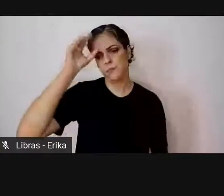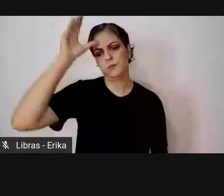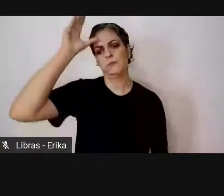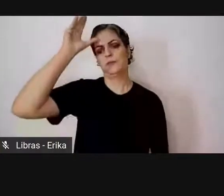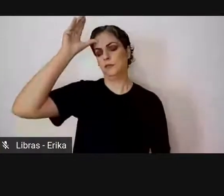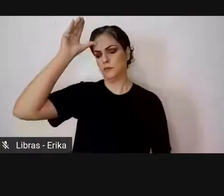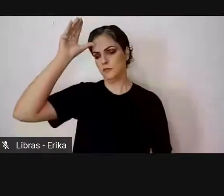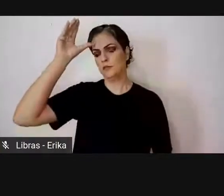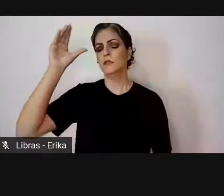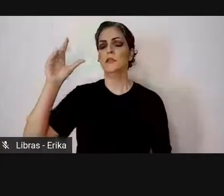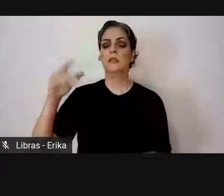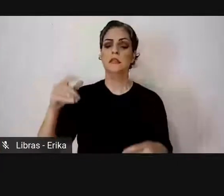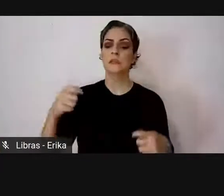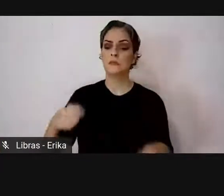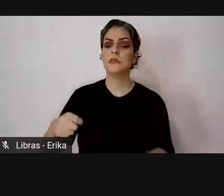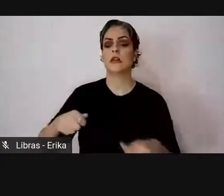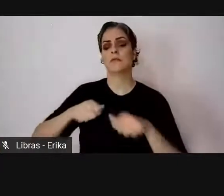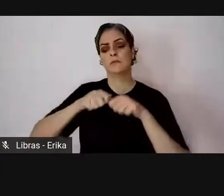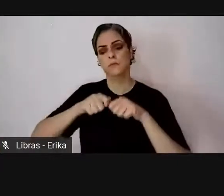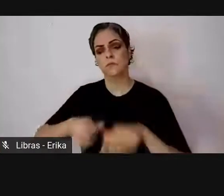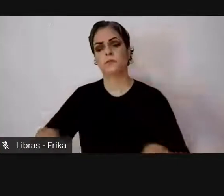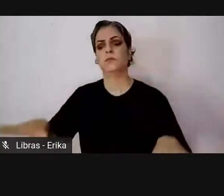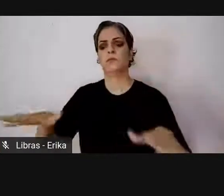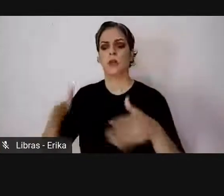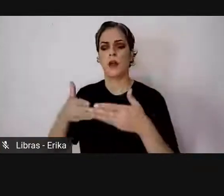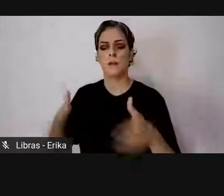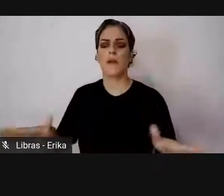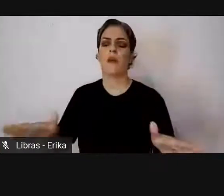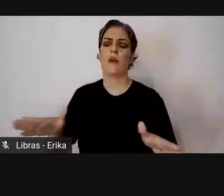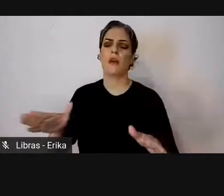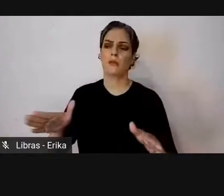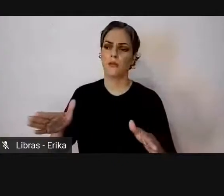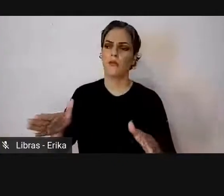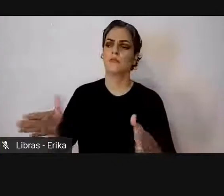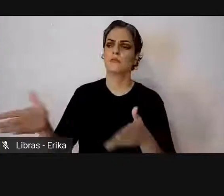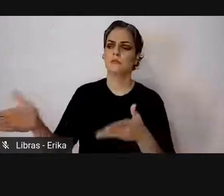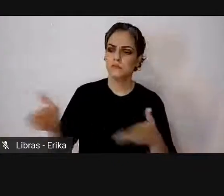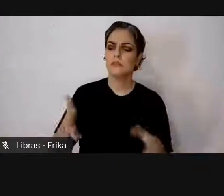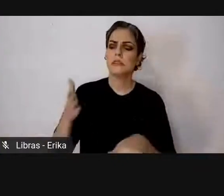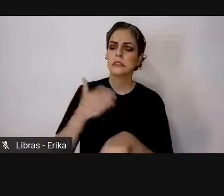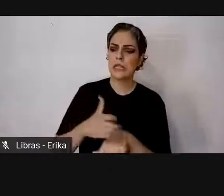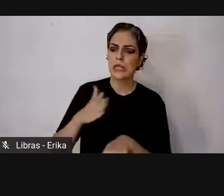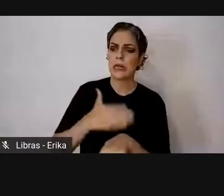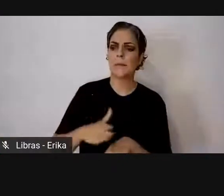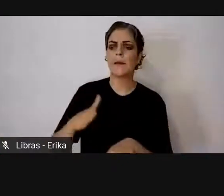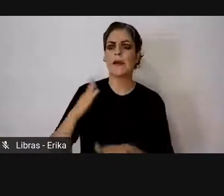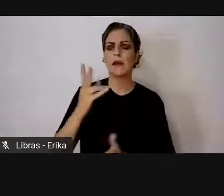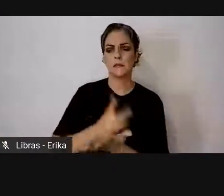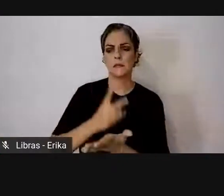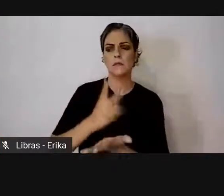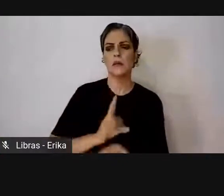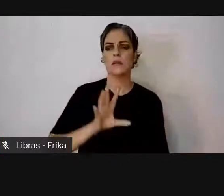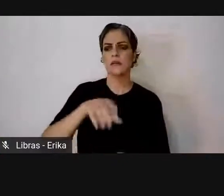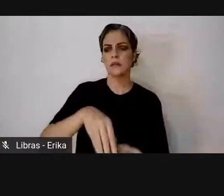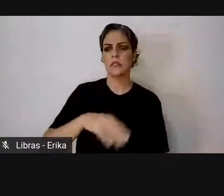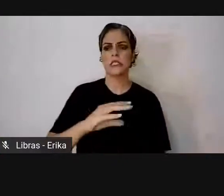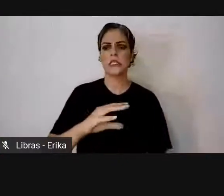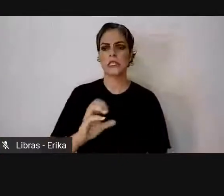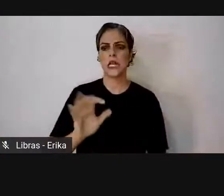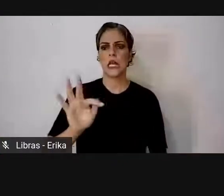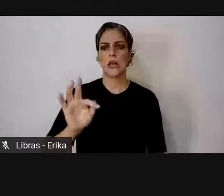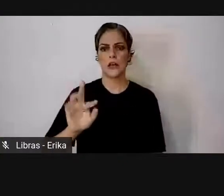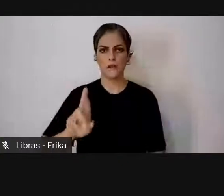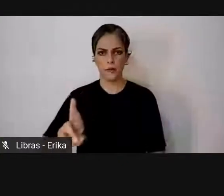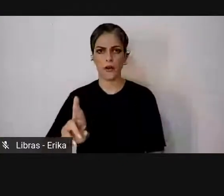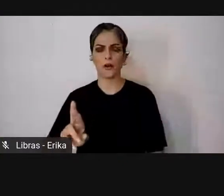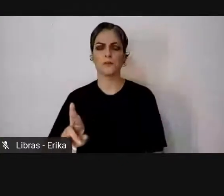nós abrimos um treinamento no CEFOR, e esse treinamento, né, as pessoas brincavam, e me